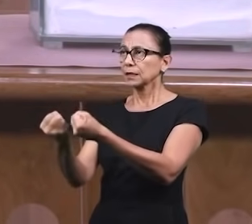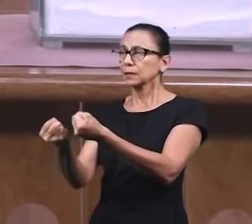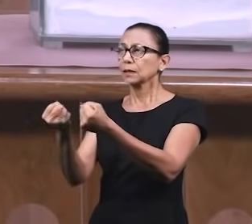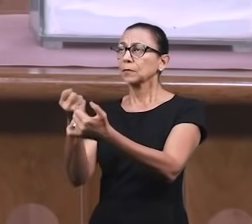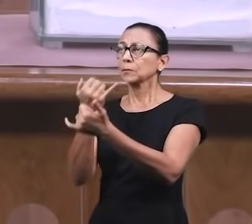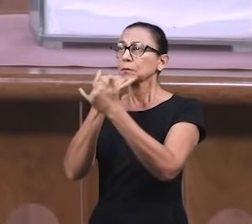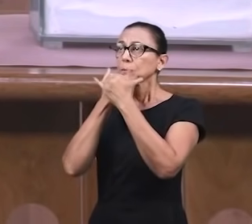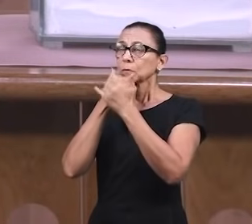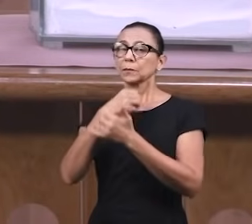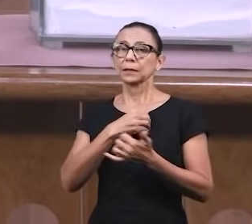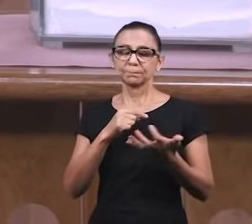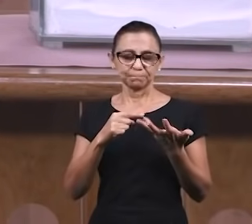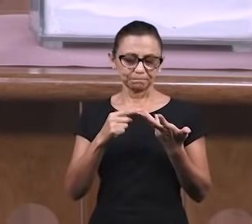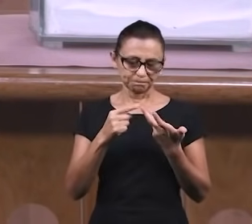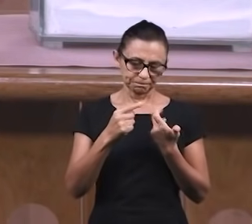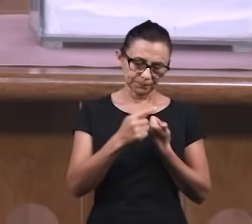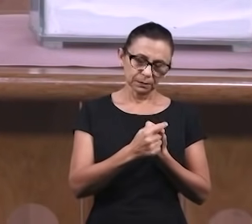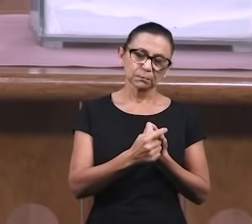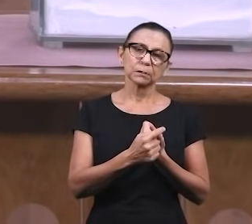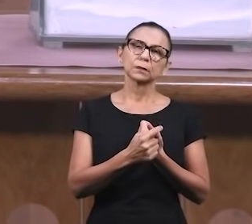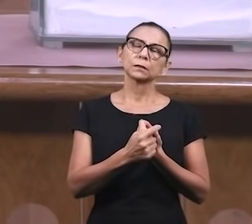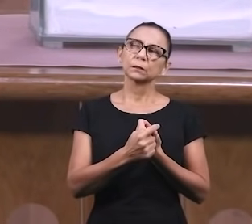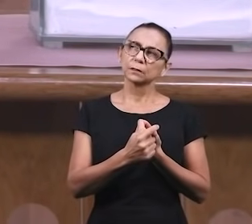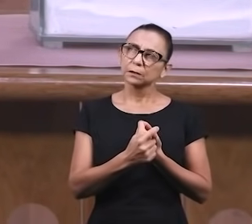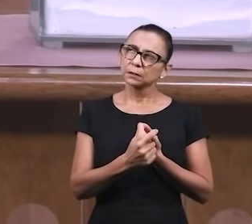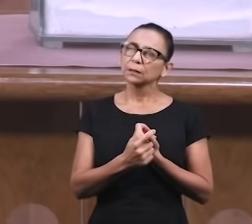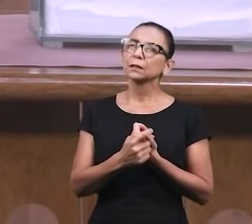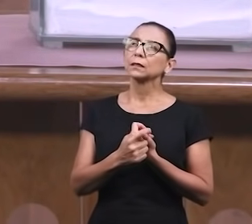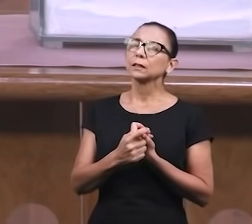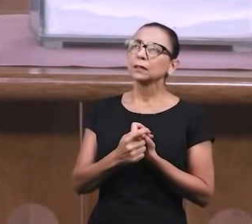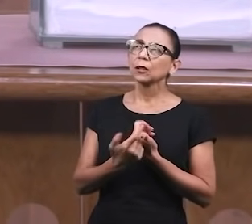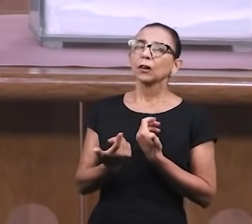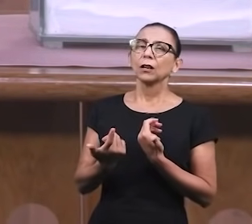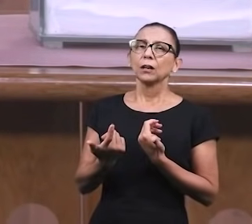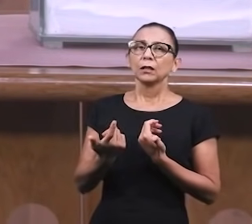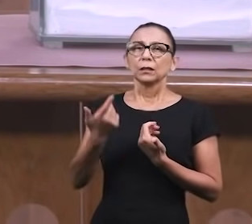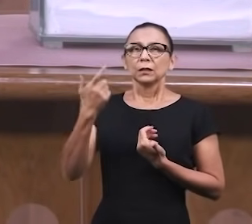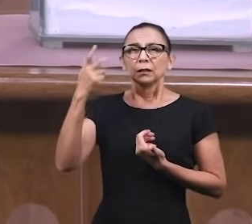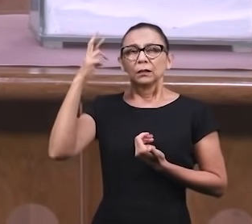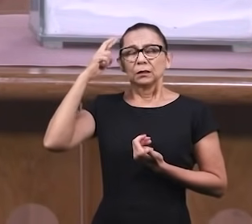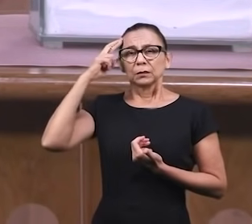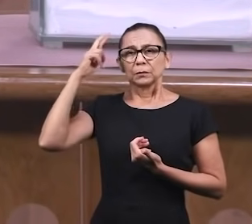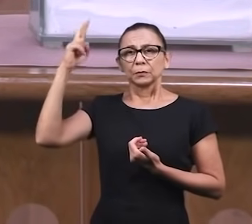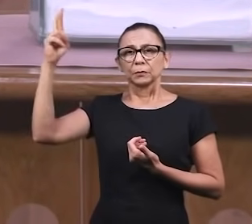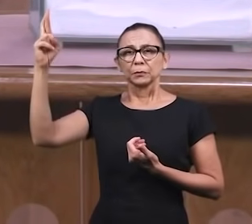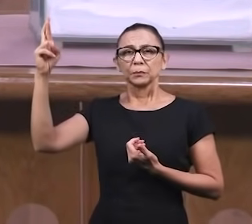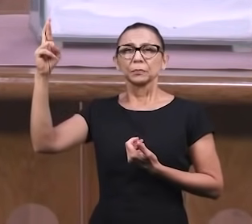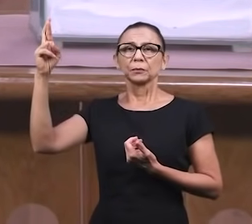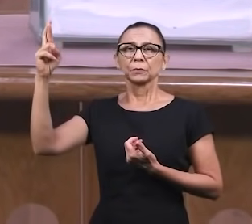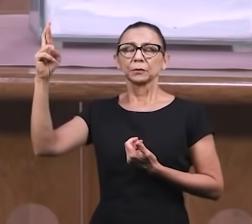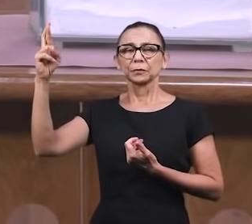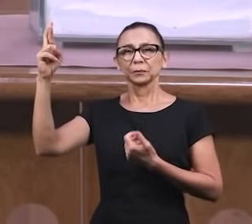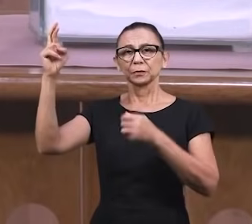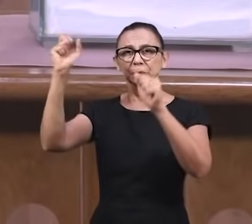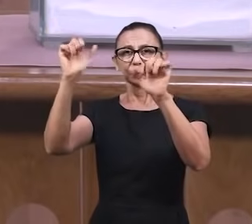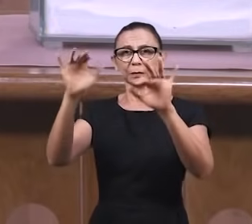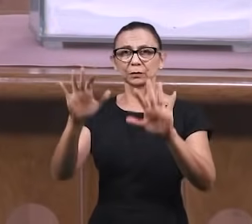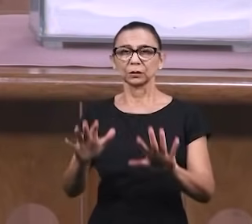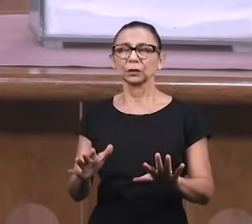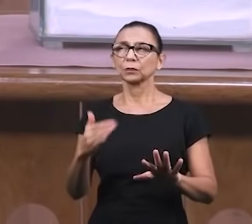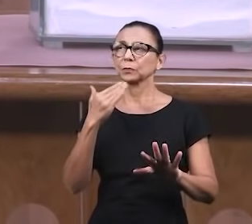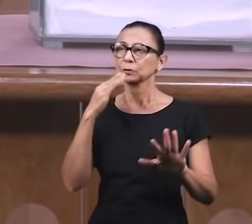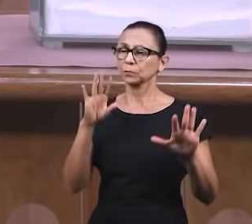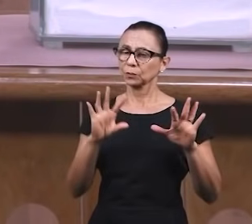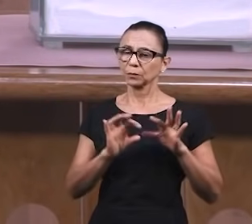nossos pecados, pedimos, Senhor, que esta bênção nos traga, pela operação do Teu Espírito, comunhão contigo agora. Assim